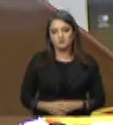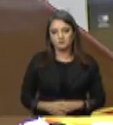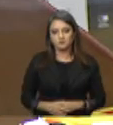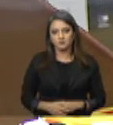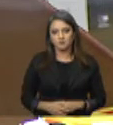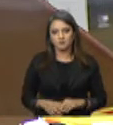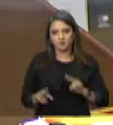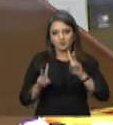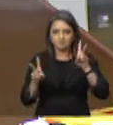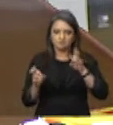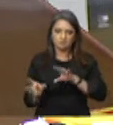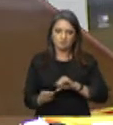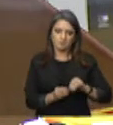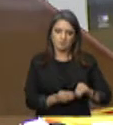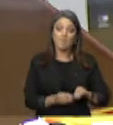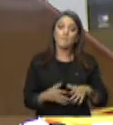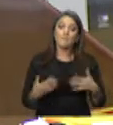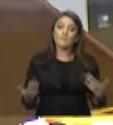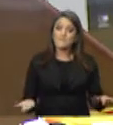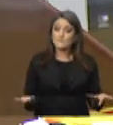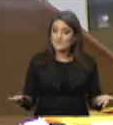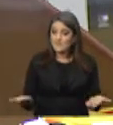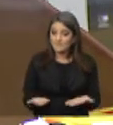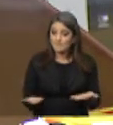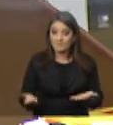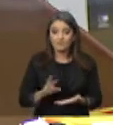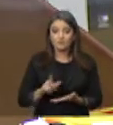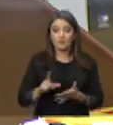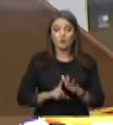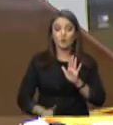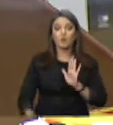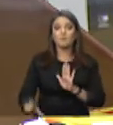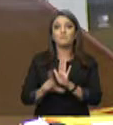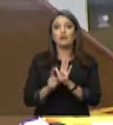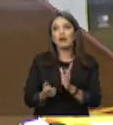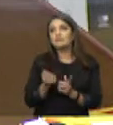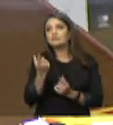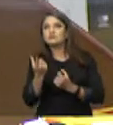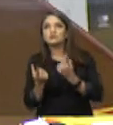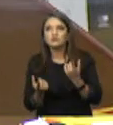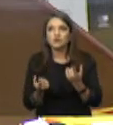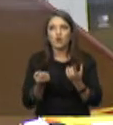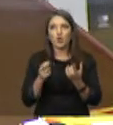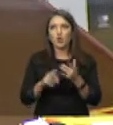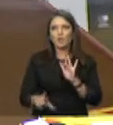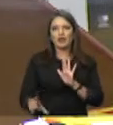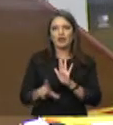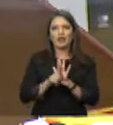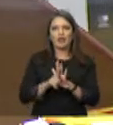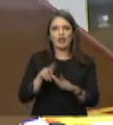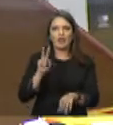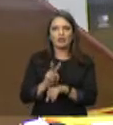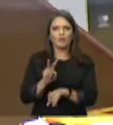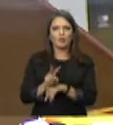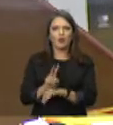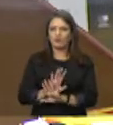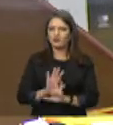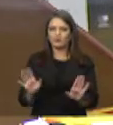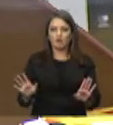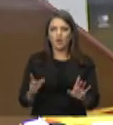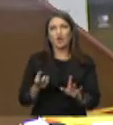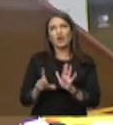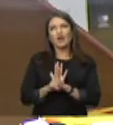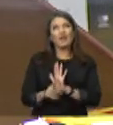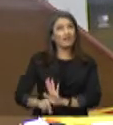em falta o tribunal julgar se as autoras alterações na lei de improbidade administrativa podem ser aplicadas